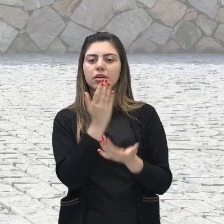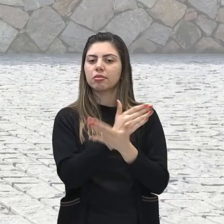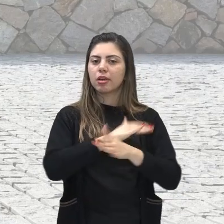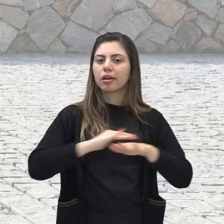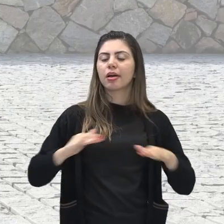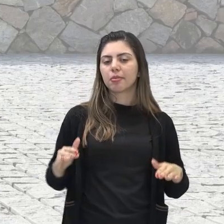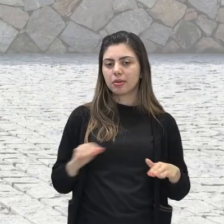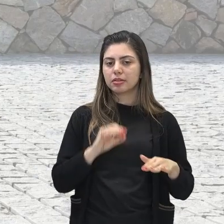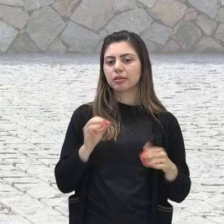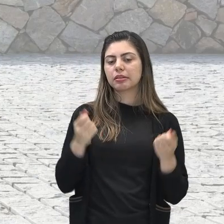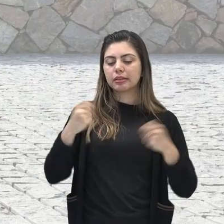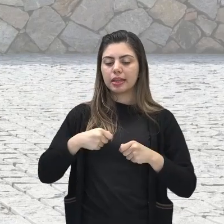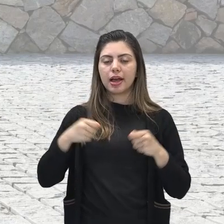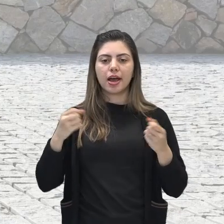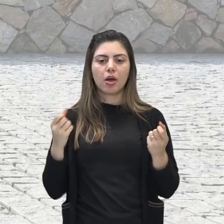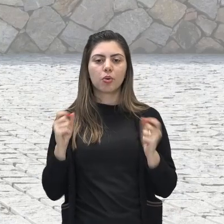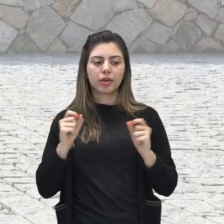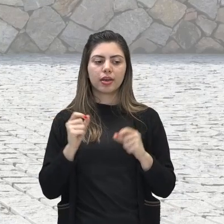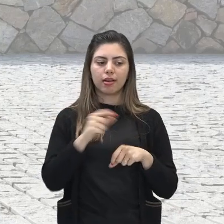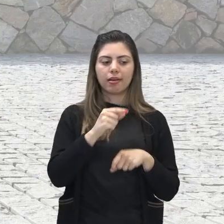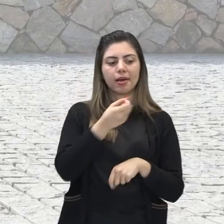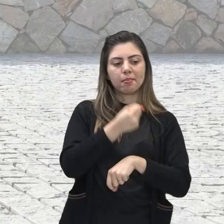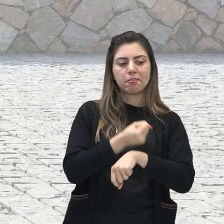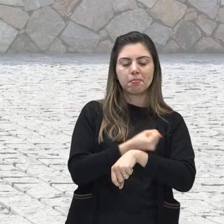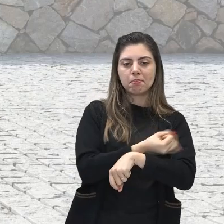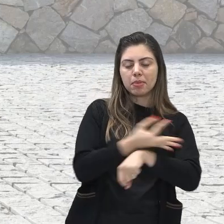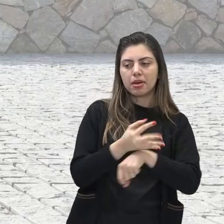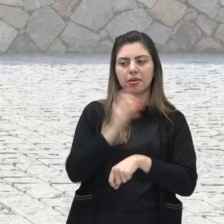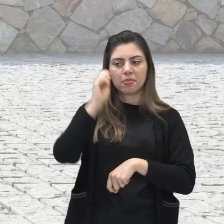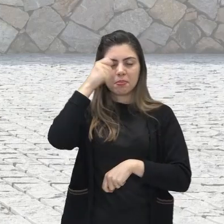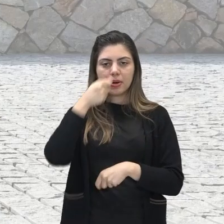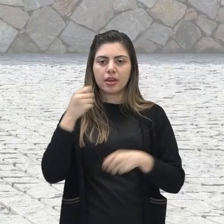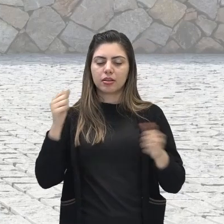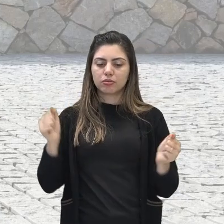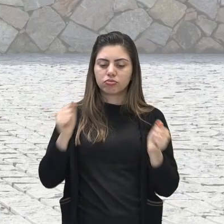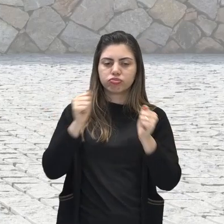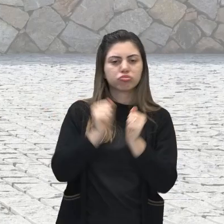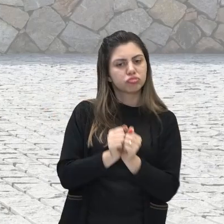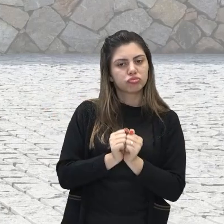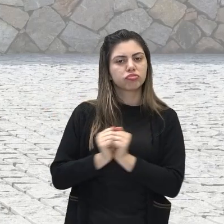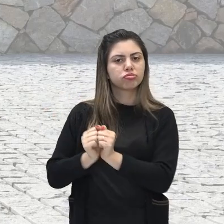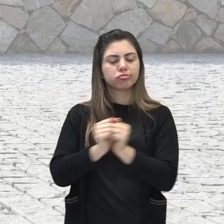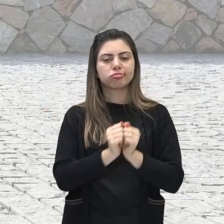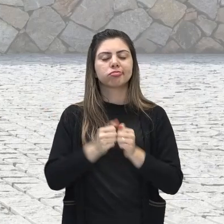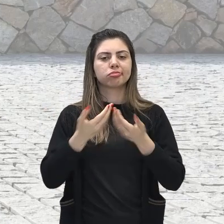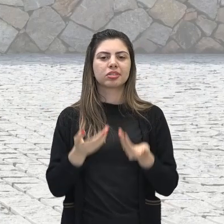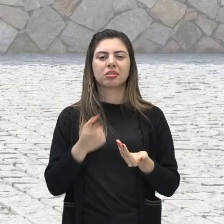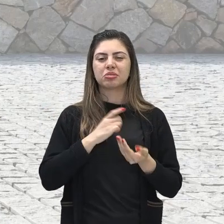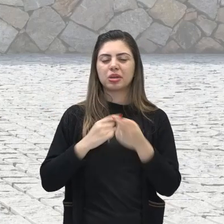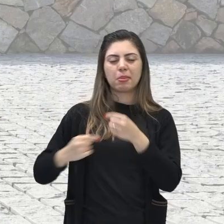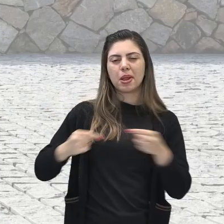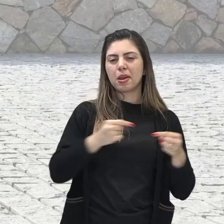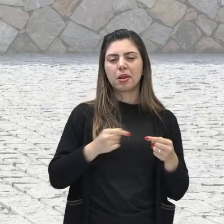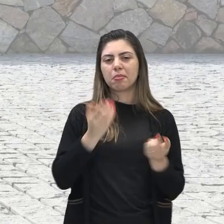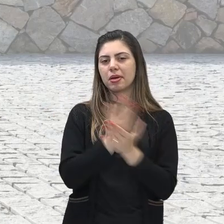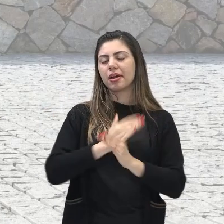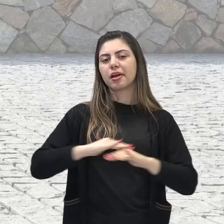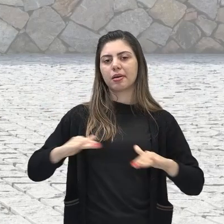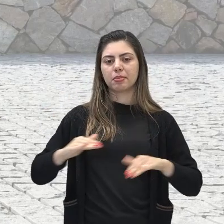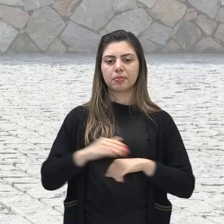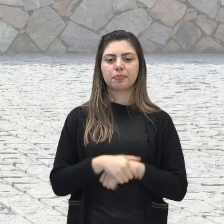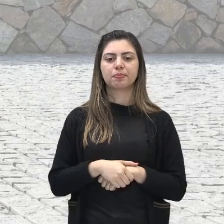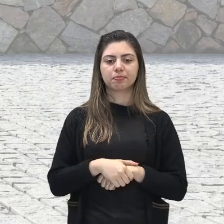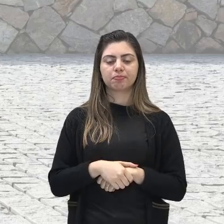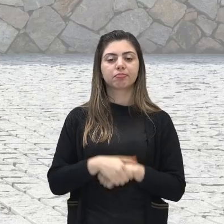de aproximação étnica, né, entre as pessoas novamente, removendo então, acabando com essa briga por conta do